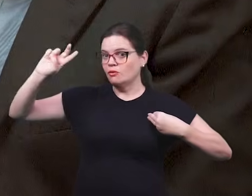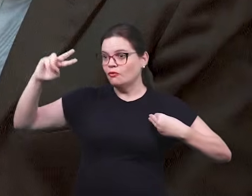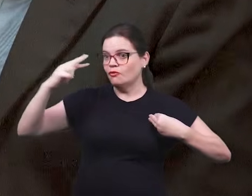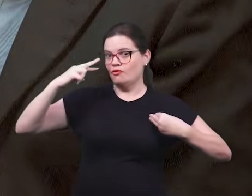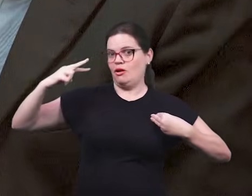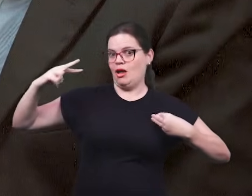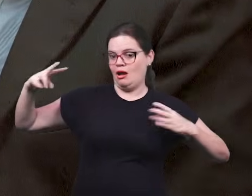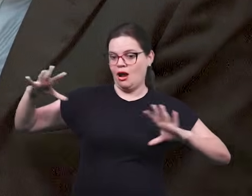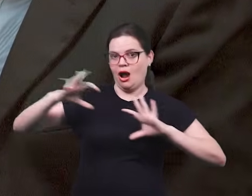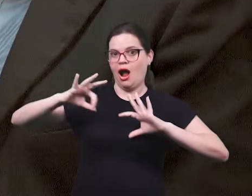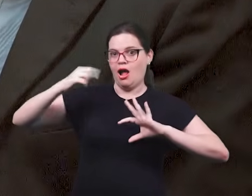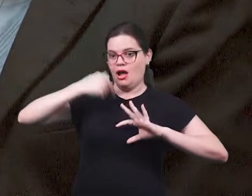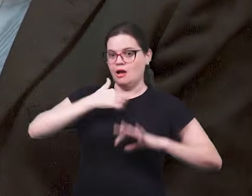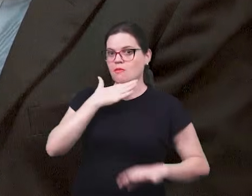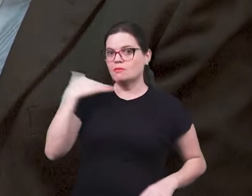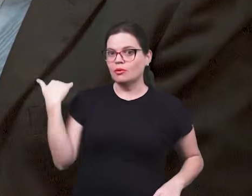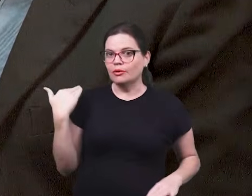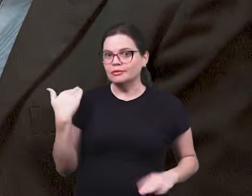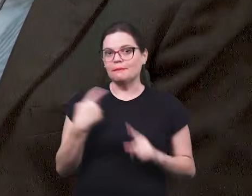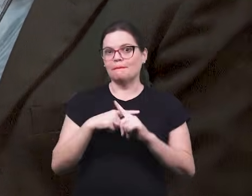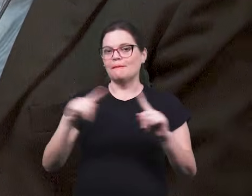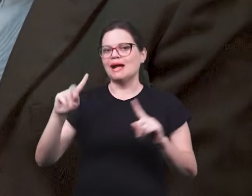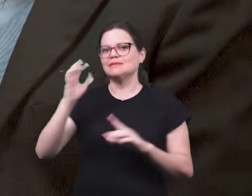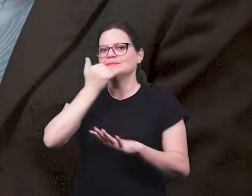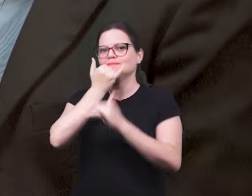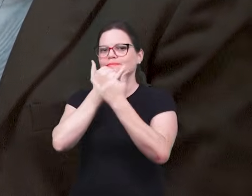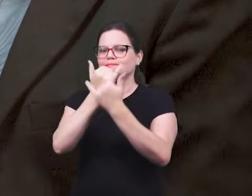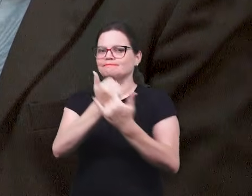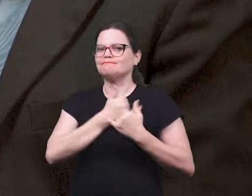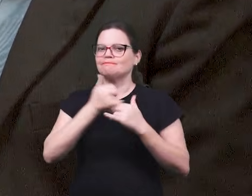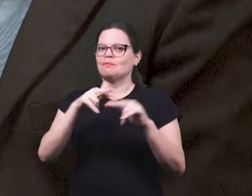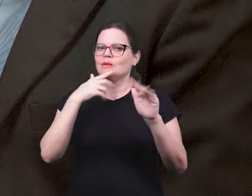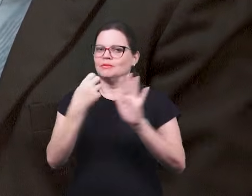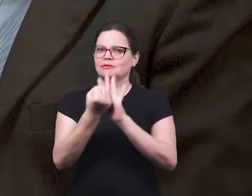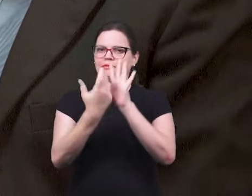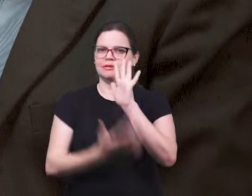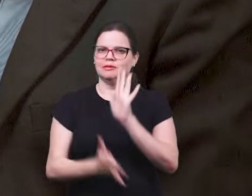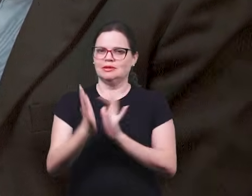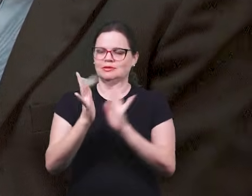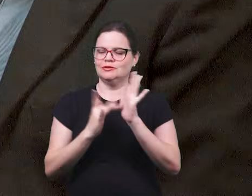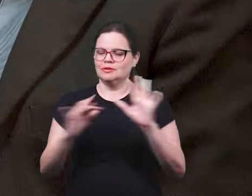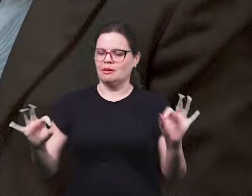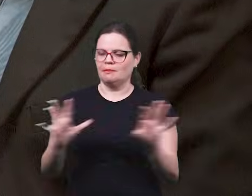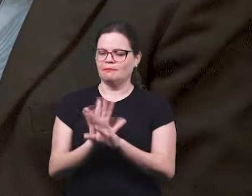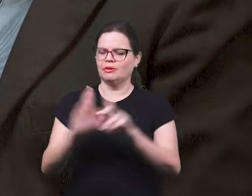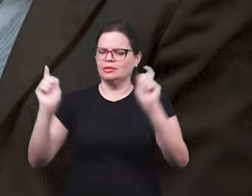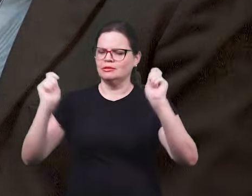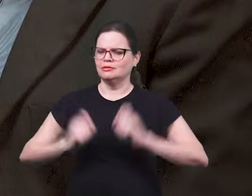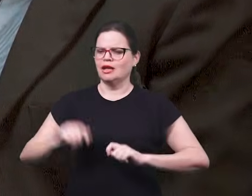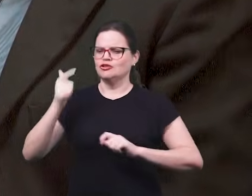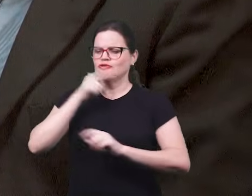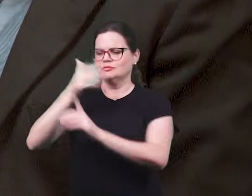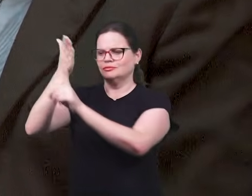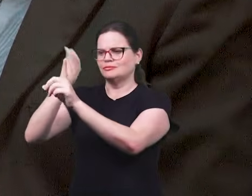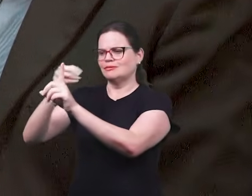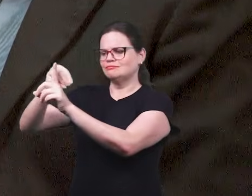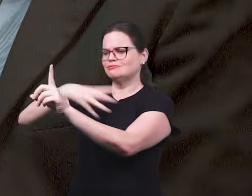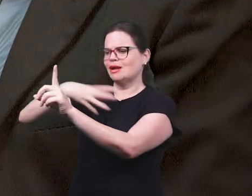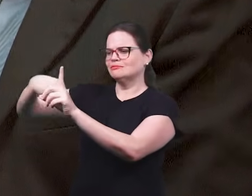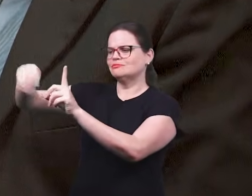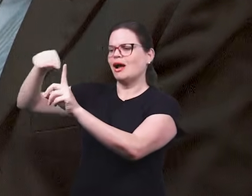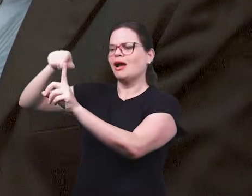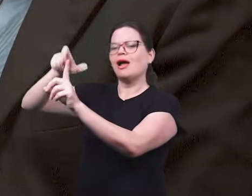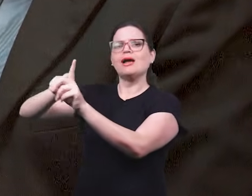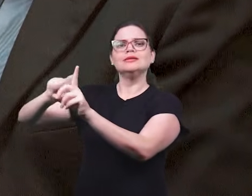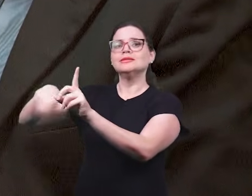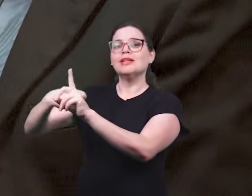mas a nossa dívida foi perdoada. Glória a Deus. O preço foi pago e hoje nós entramos no lugar santíssimo. Você que está nos ouvindo aí,